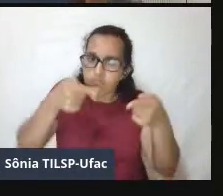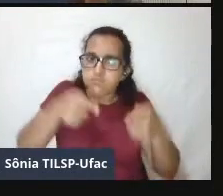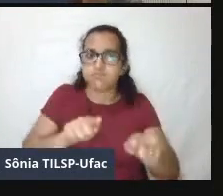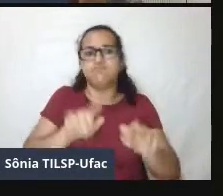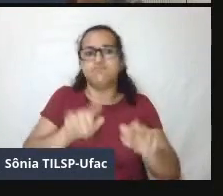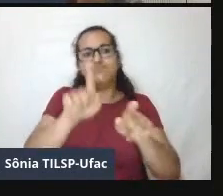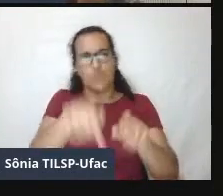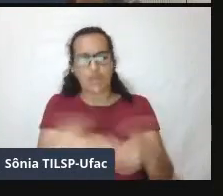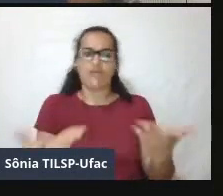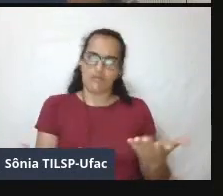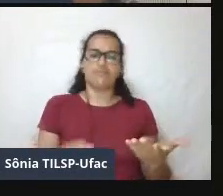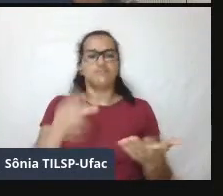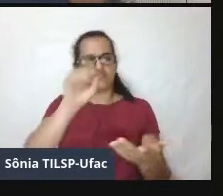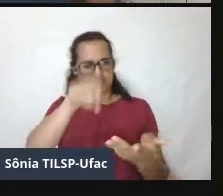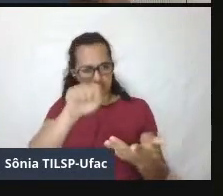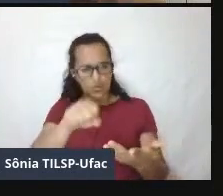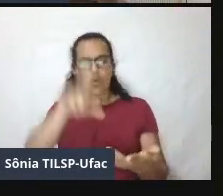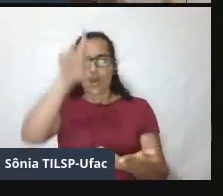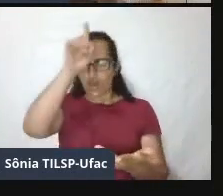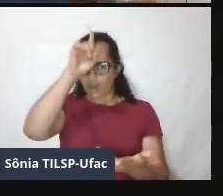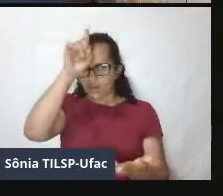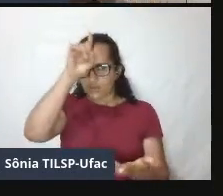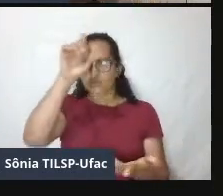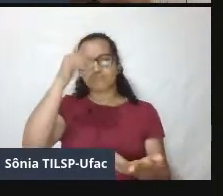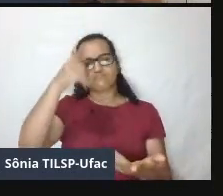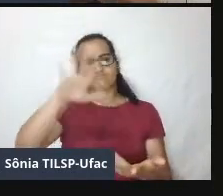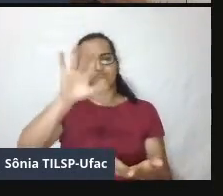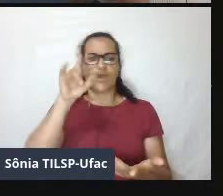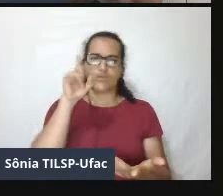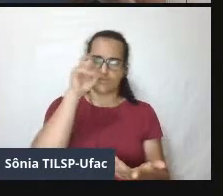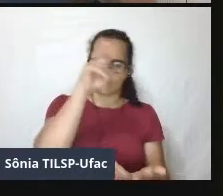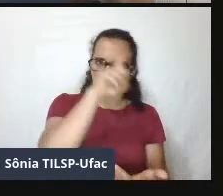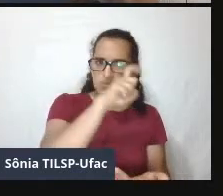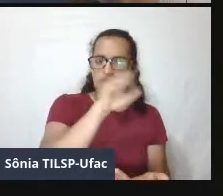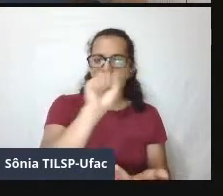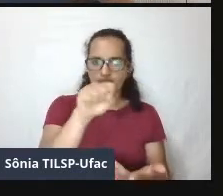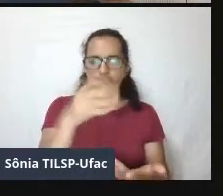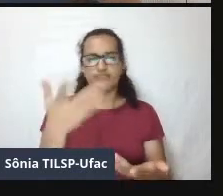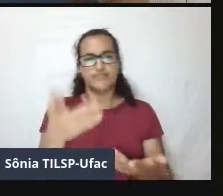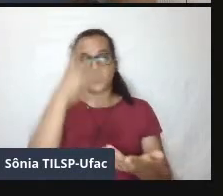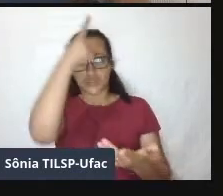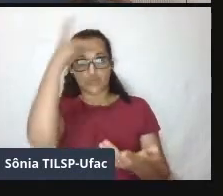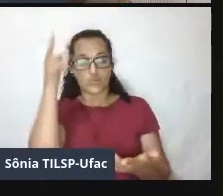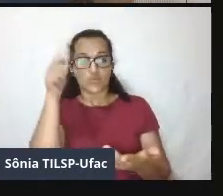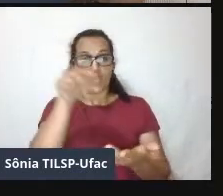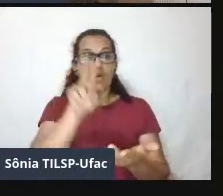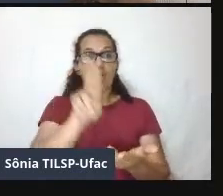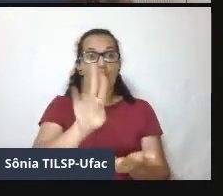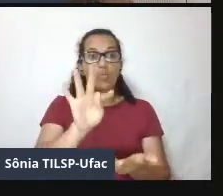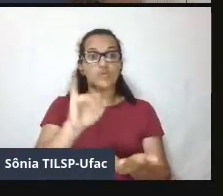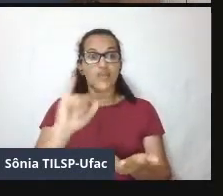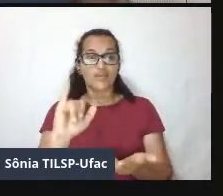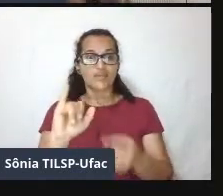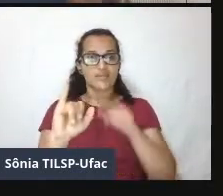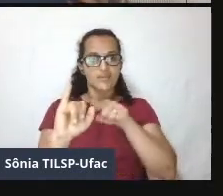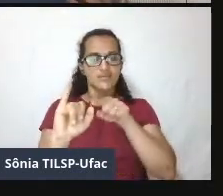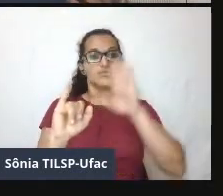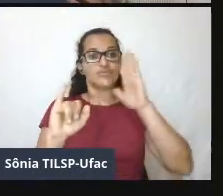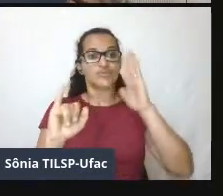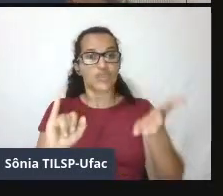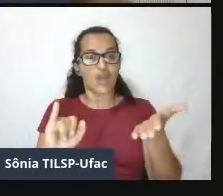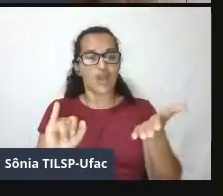pediátrico, gente, foi uma das coisas mais impactantes para mim. Nós chegamos a receber pacientes na UTI com 2 meses de